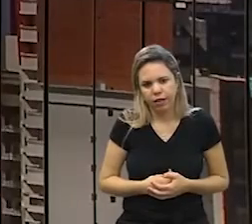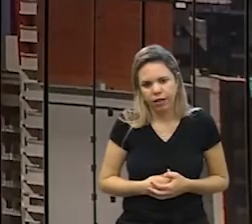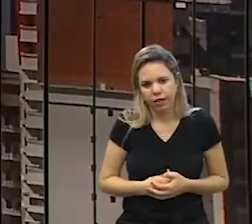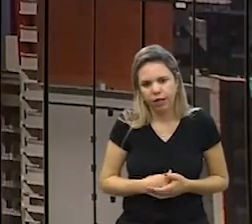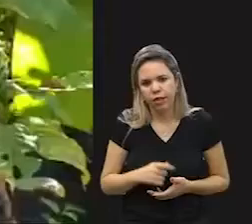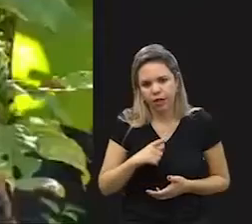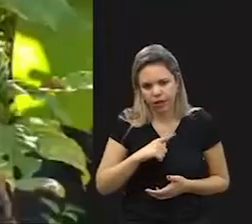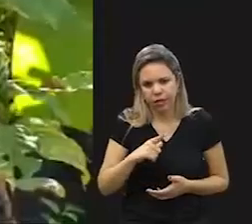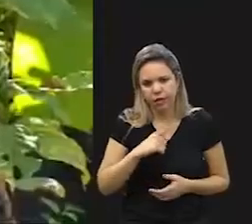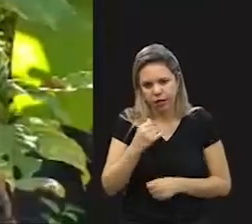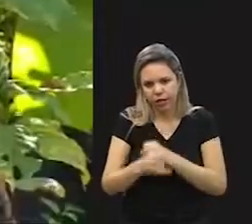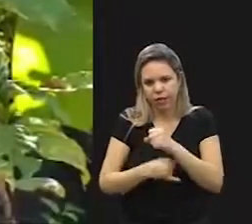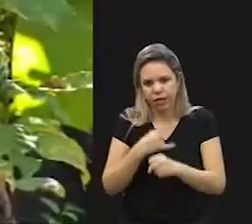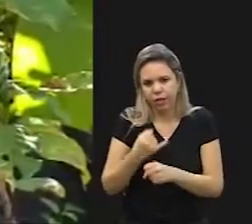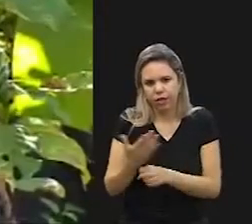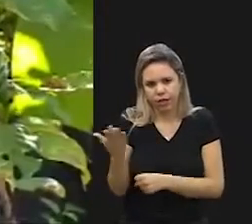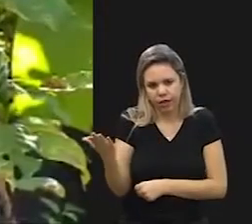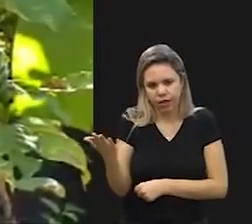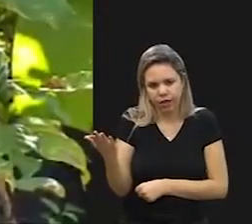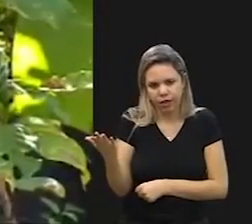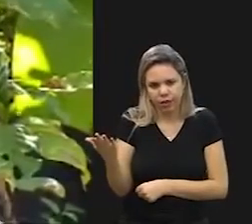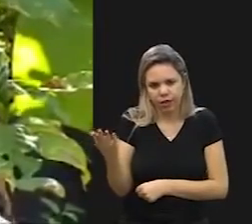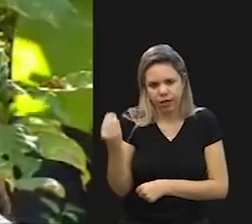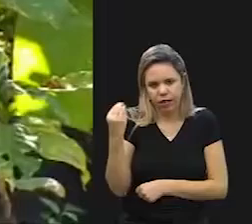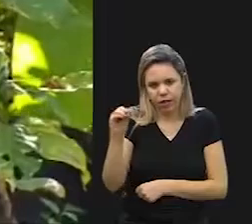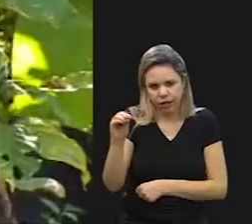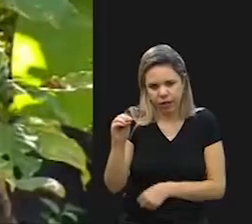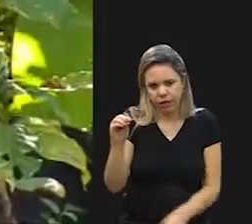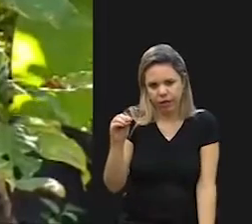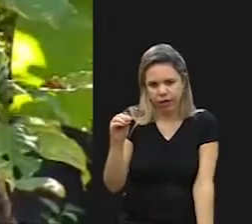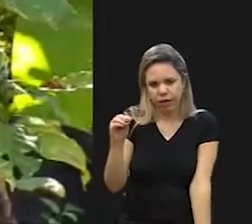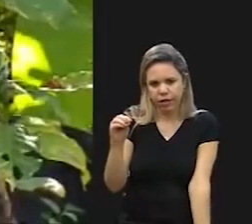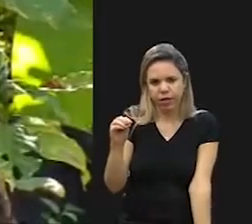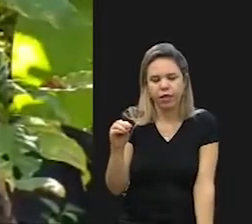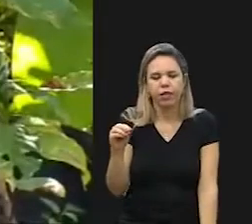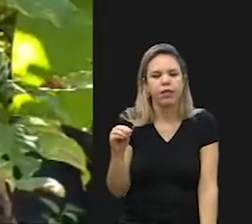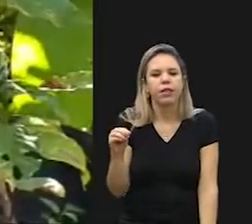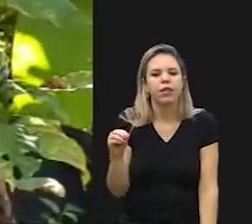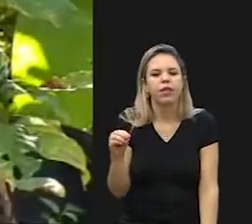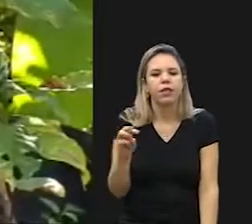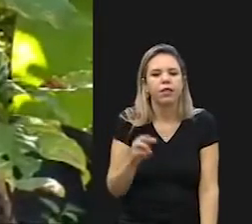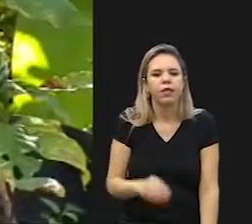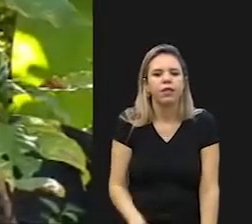É, eu tenho o meu site, que eu posso deixar para vocês colocarem um link. É